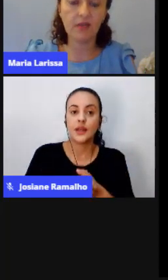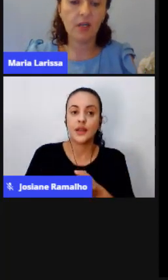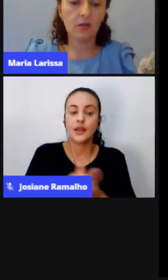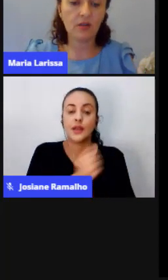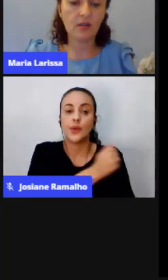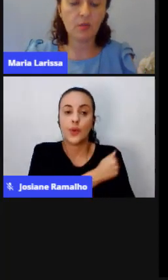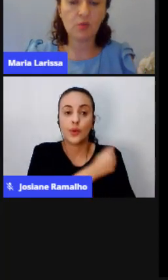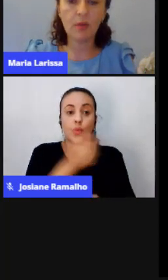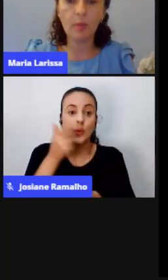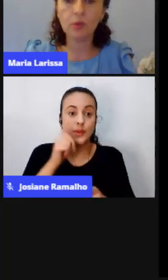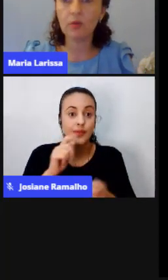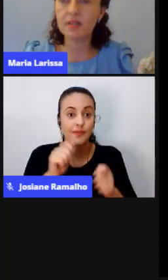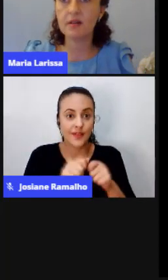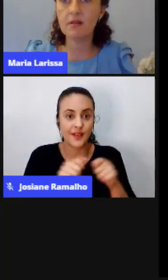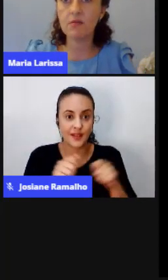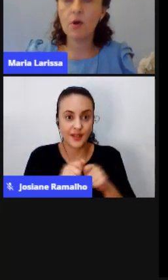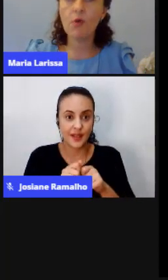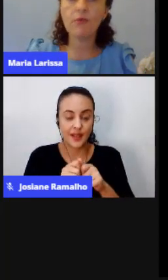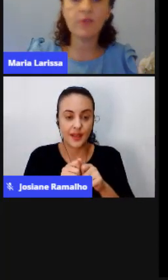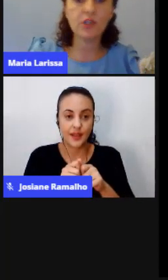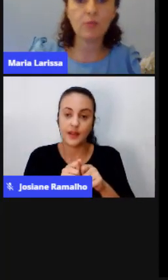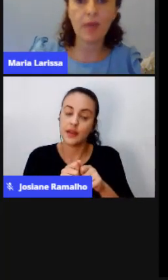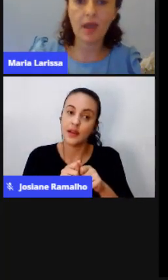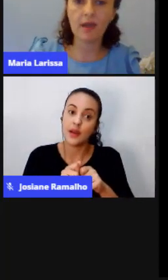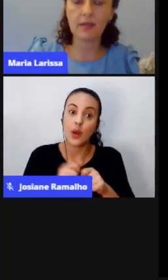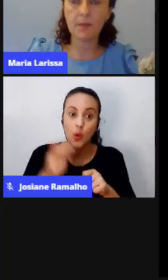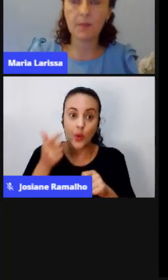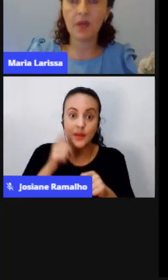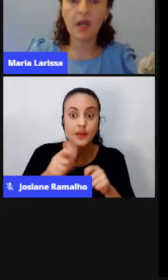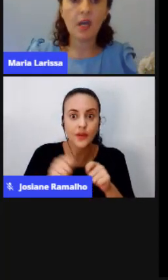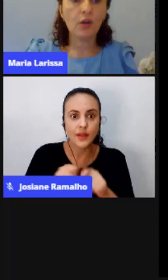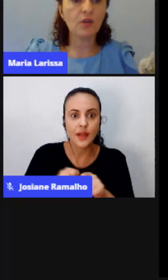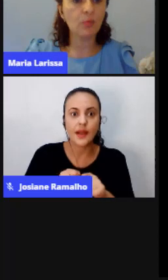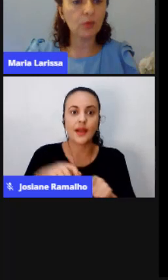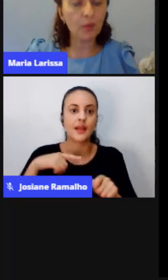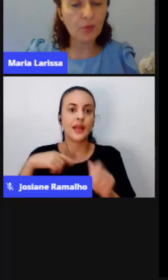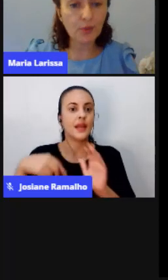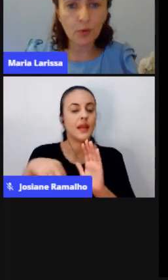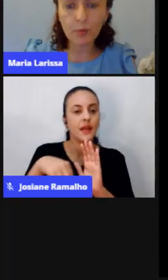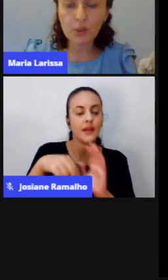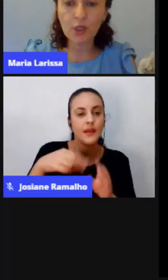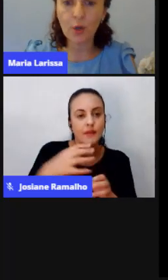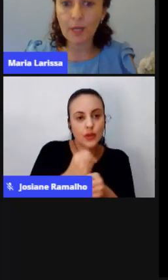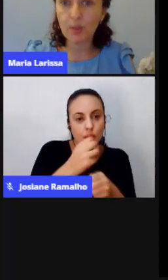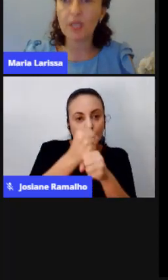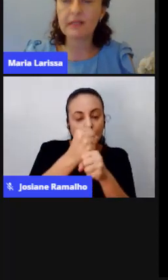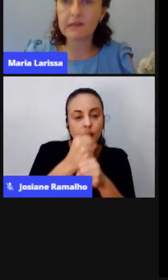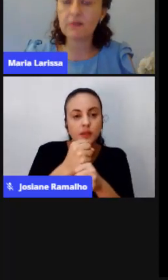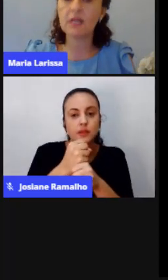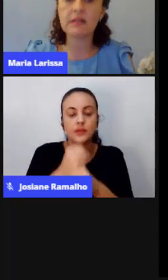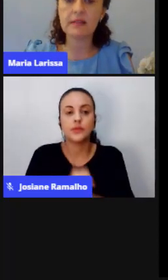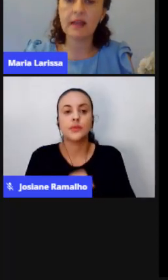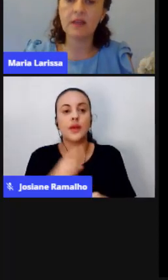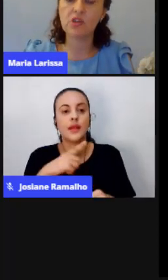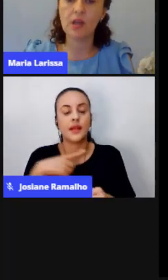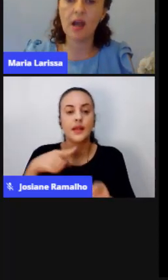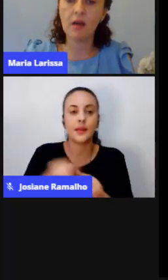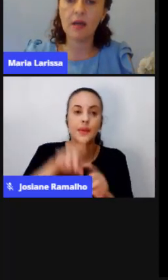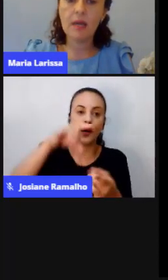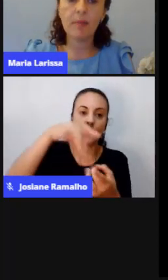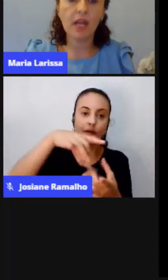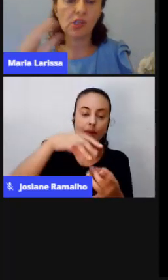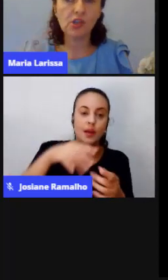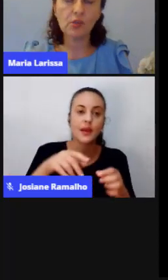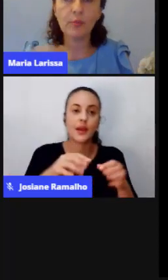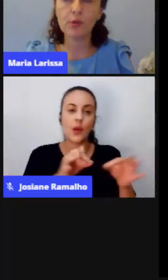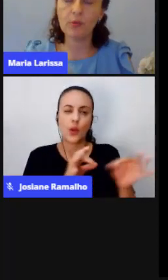essa tarefa, nós damos uma pontuação, um feedback, né? Nós montamos grupos de colaboração na nossa sala de